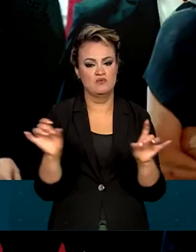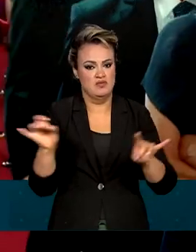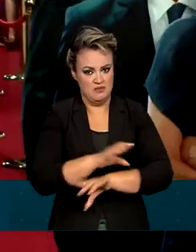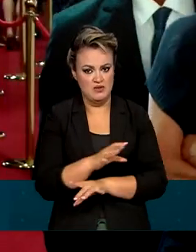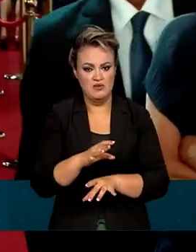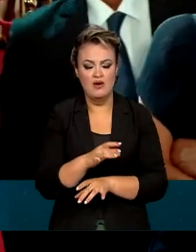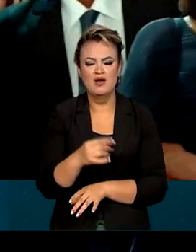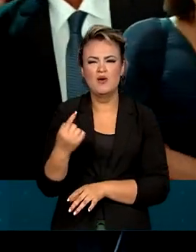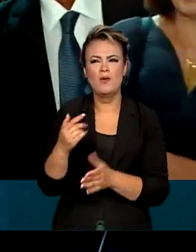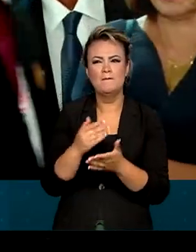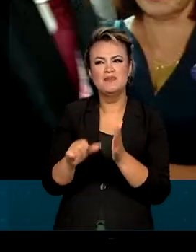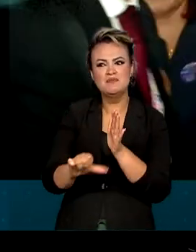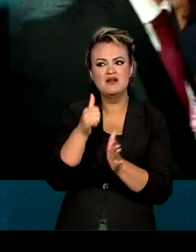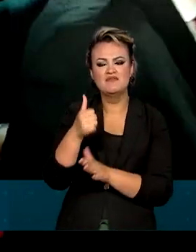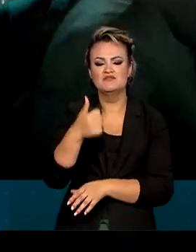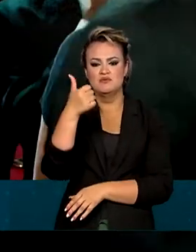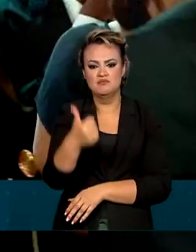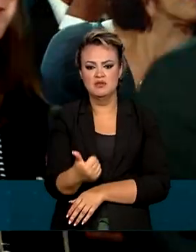vez em